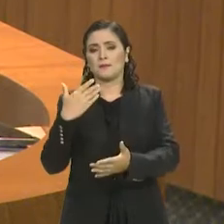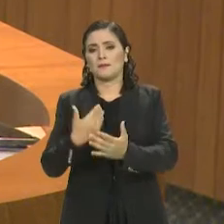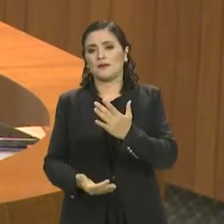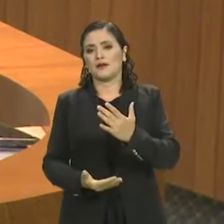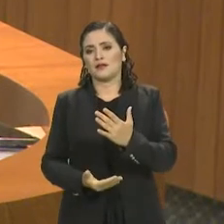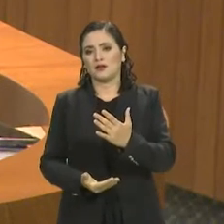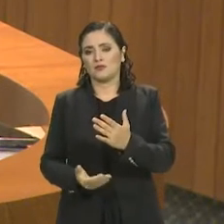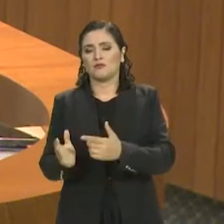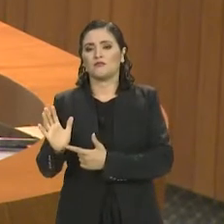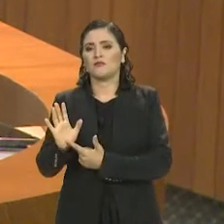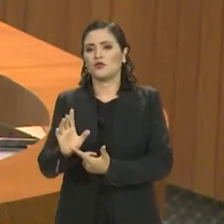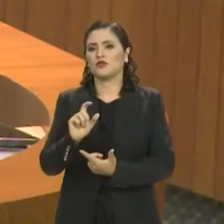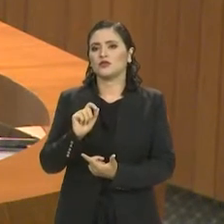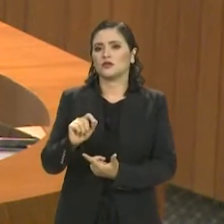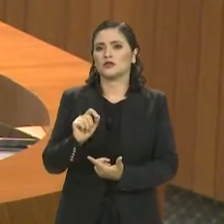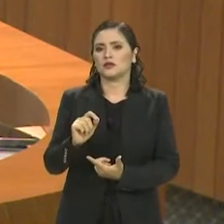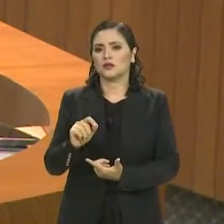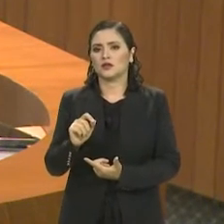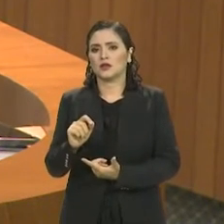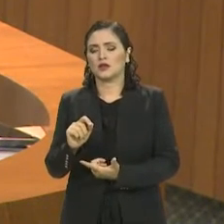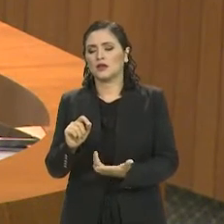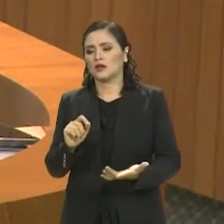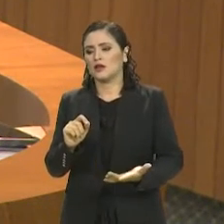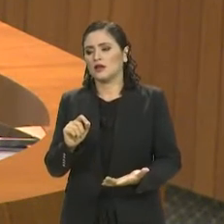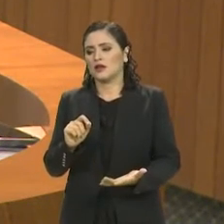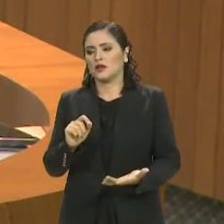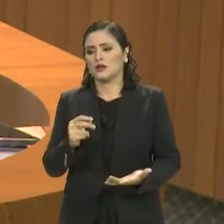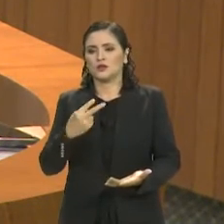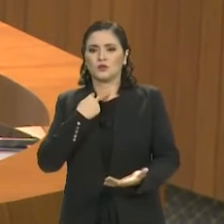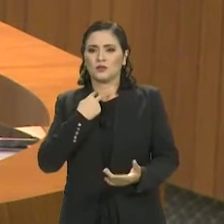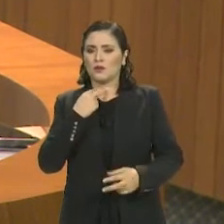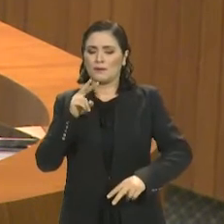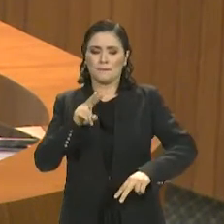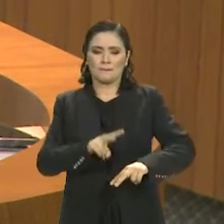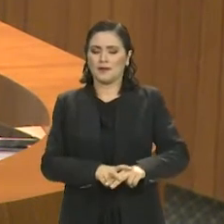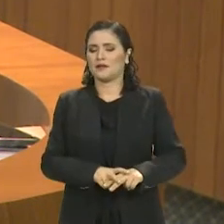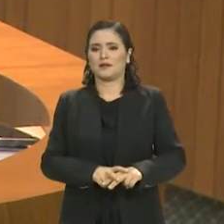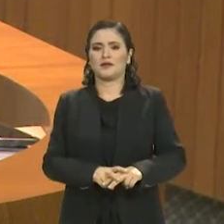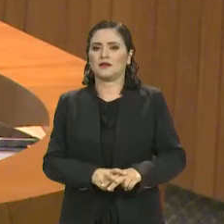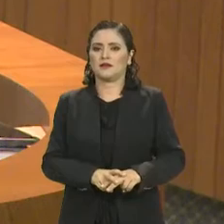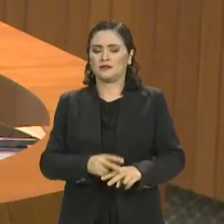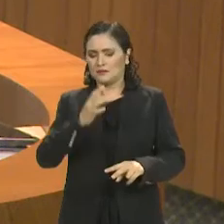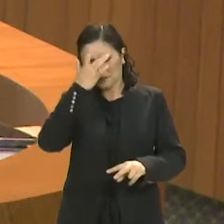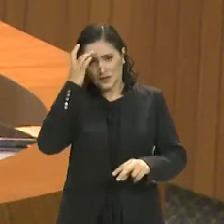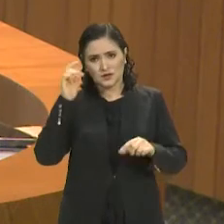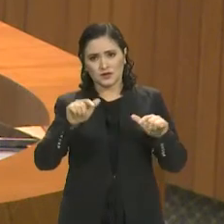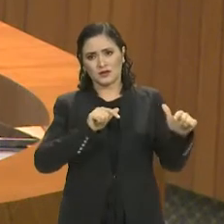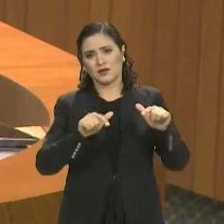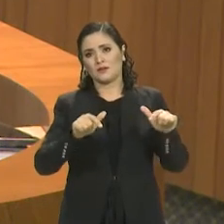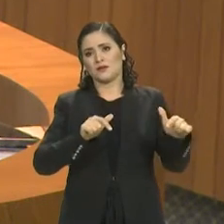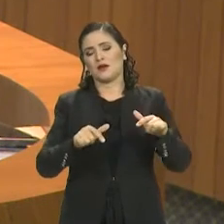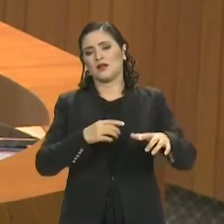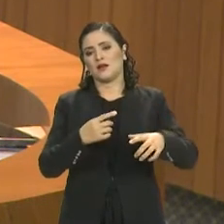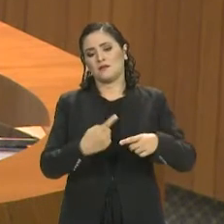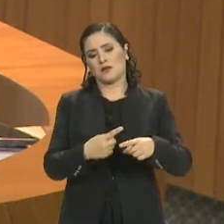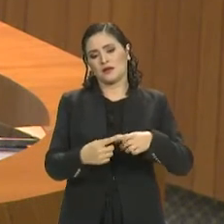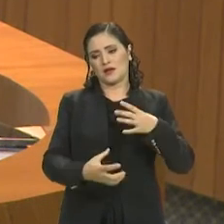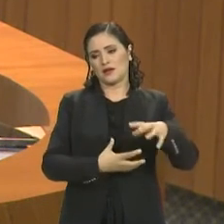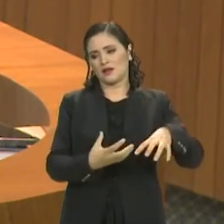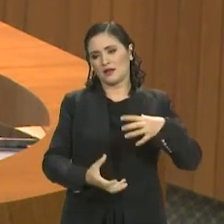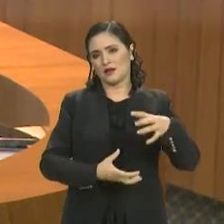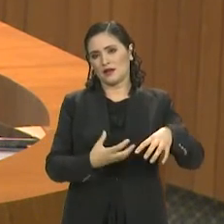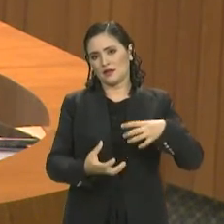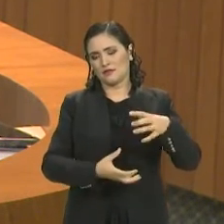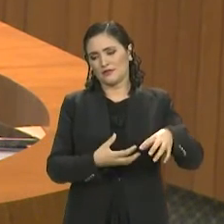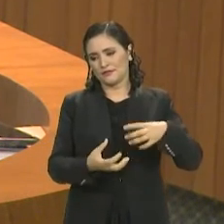mostrando que não existe a possibilidade de prisão civil de trabalhadores em greve, pelo menos por